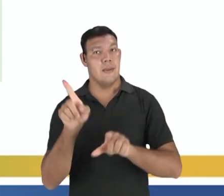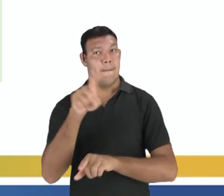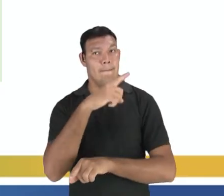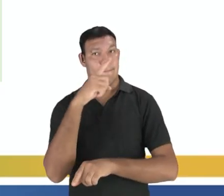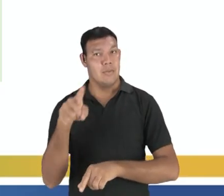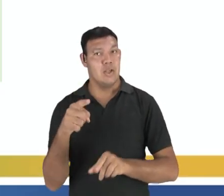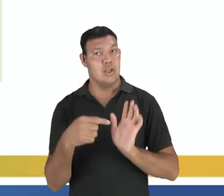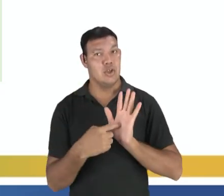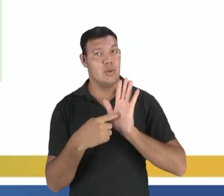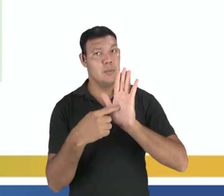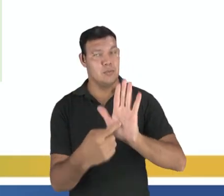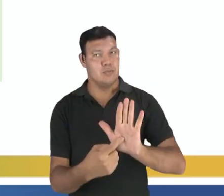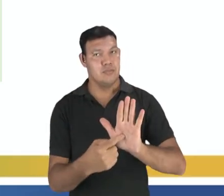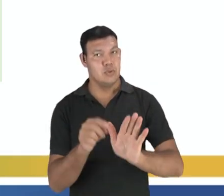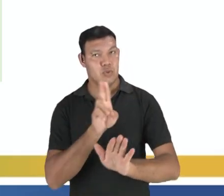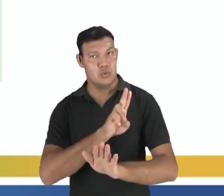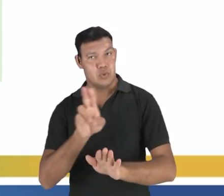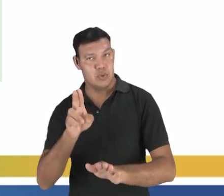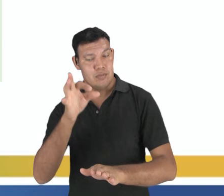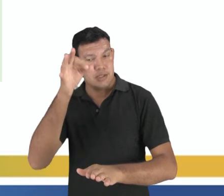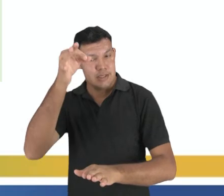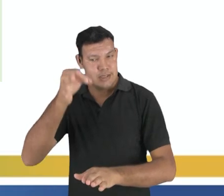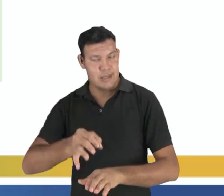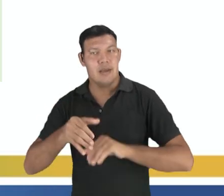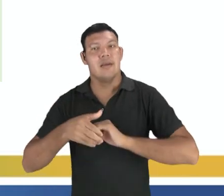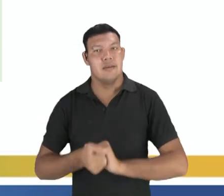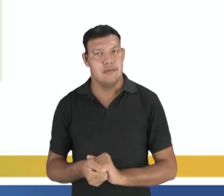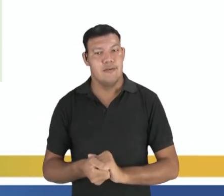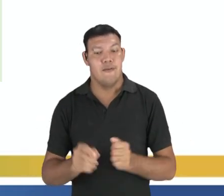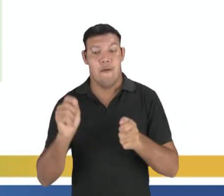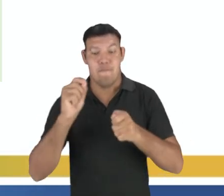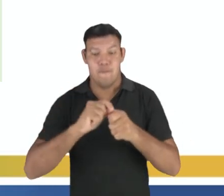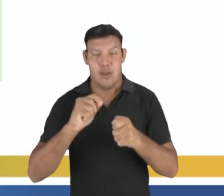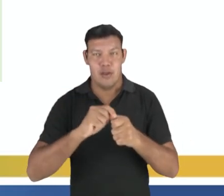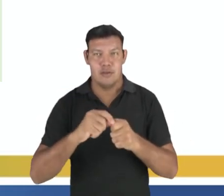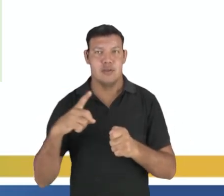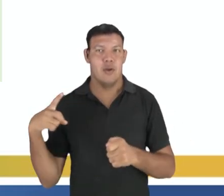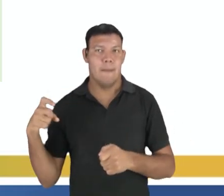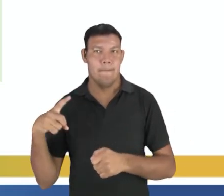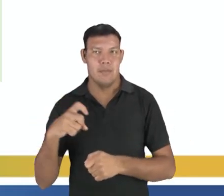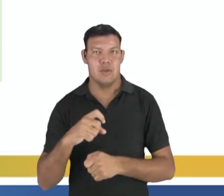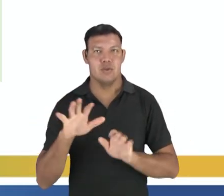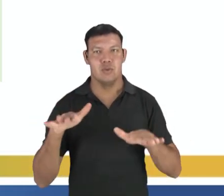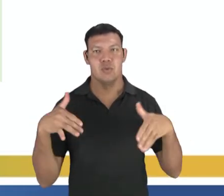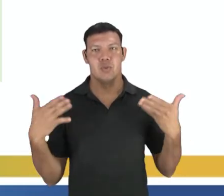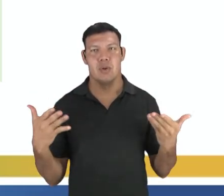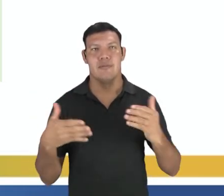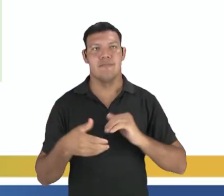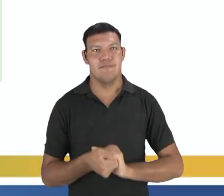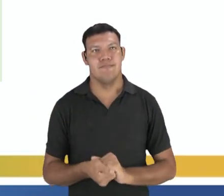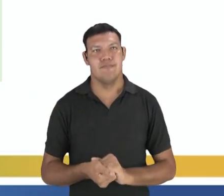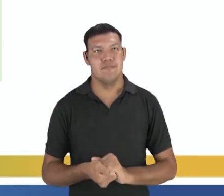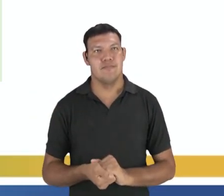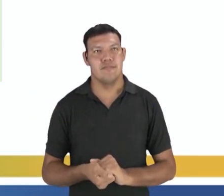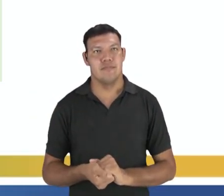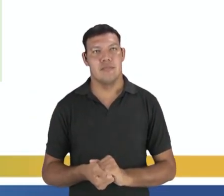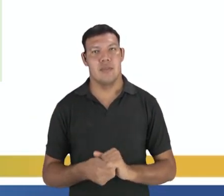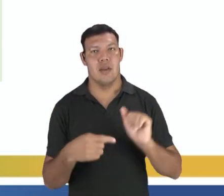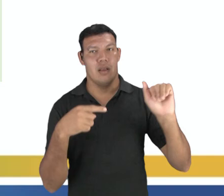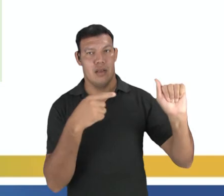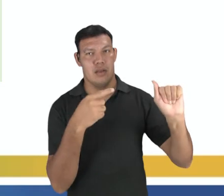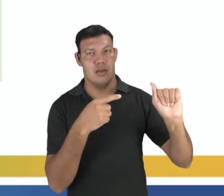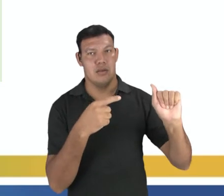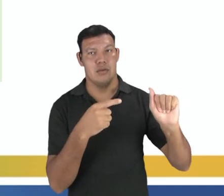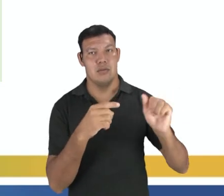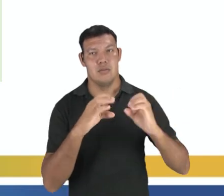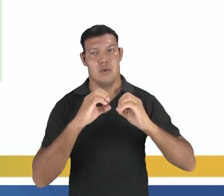que indica o nome correto do local onde são produzidos os espermatozoides. E aí? Na letra A nós